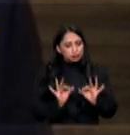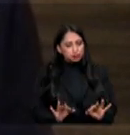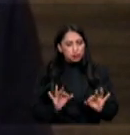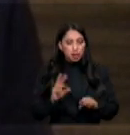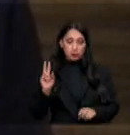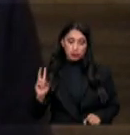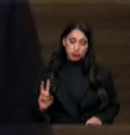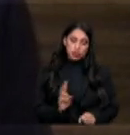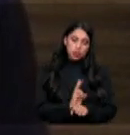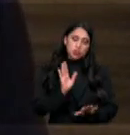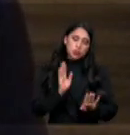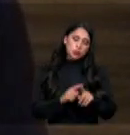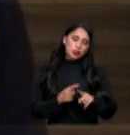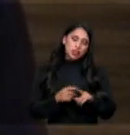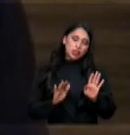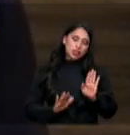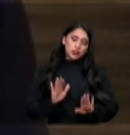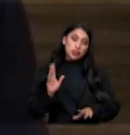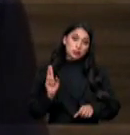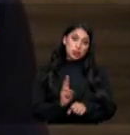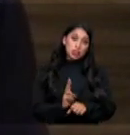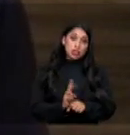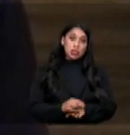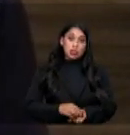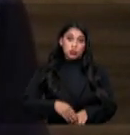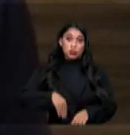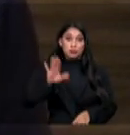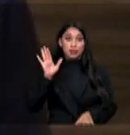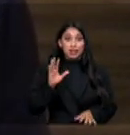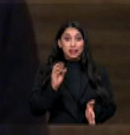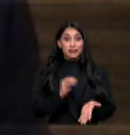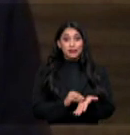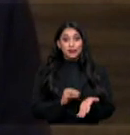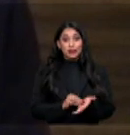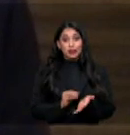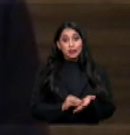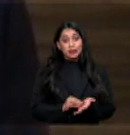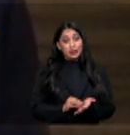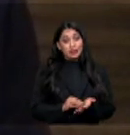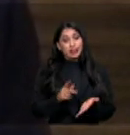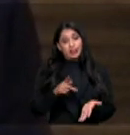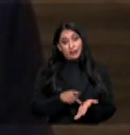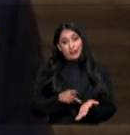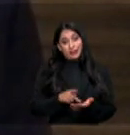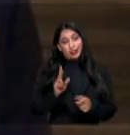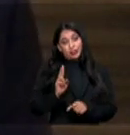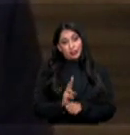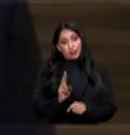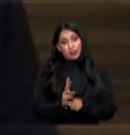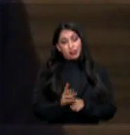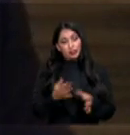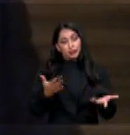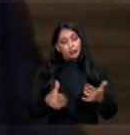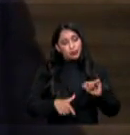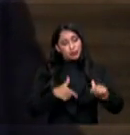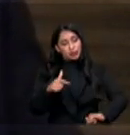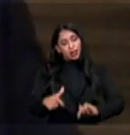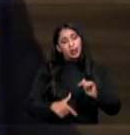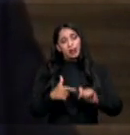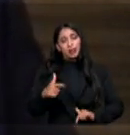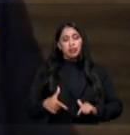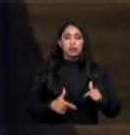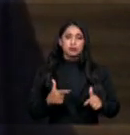porque muitas vezes o excesso de proteção desprotege, sobretudo no tocante à empregabilidade e à